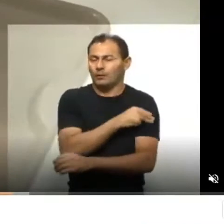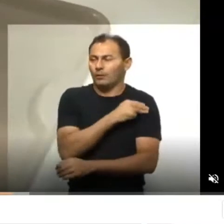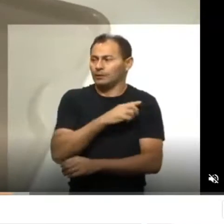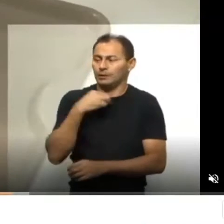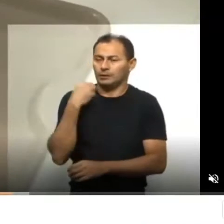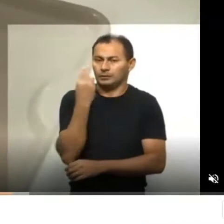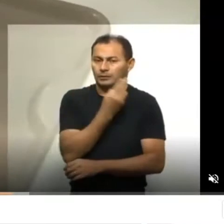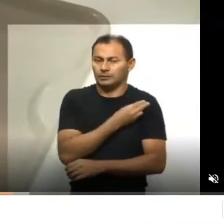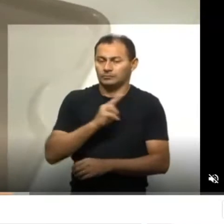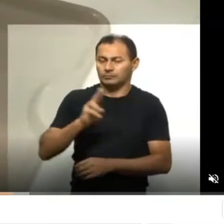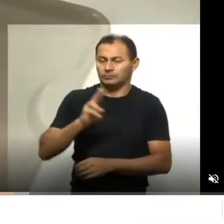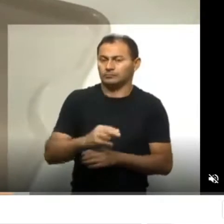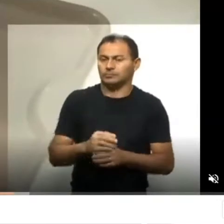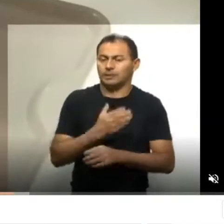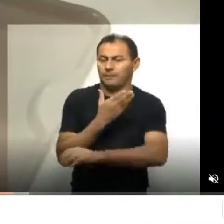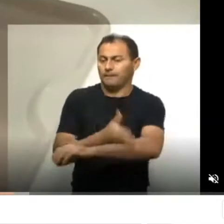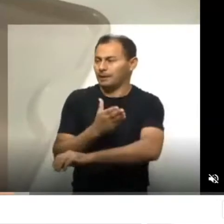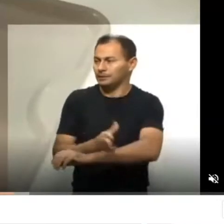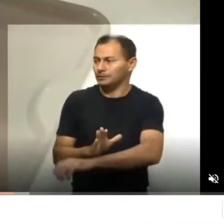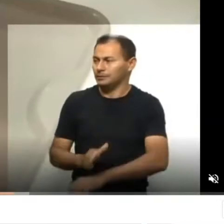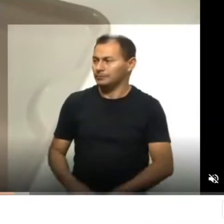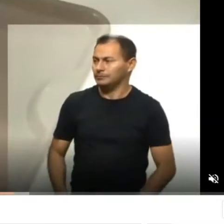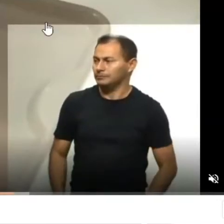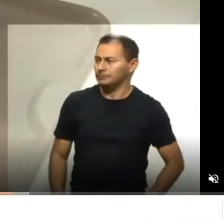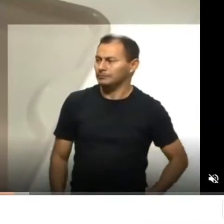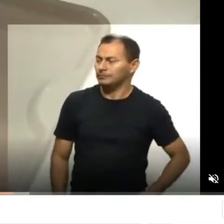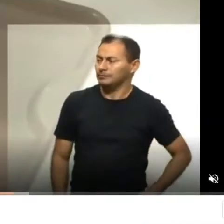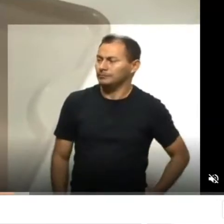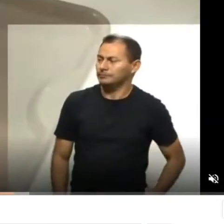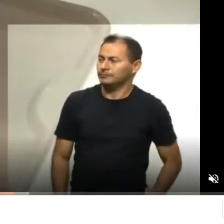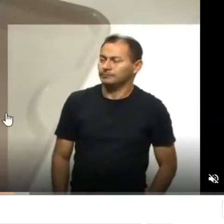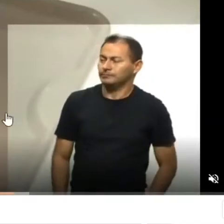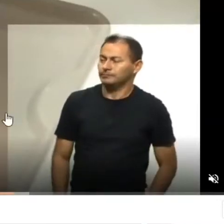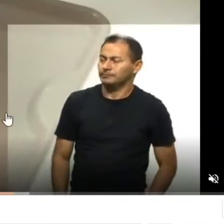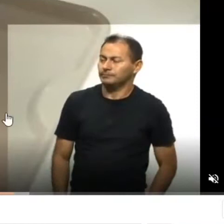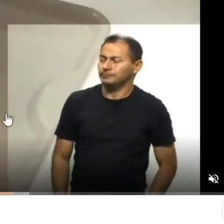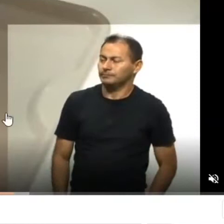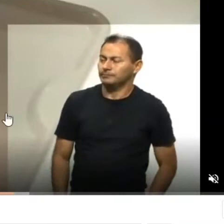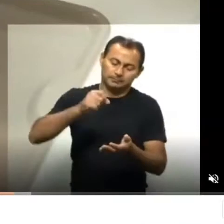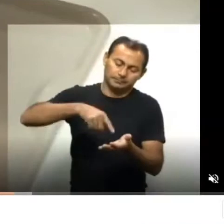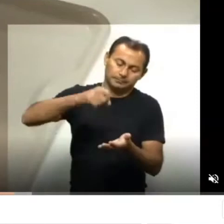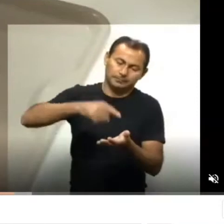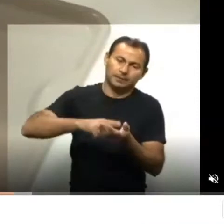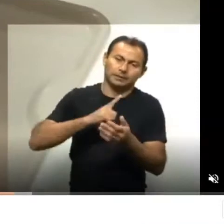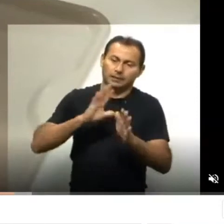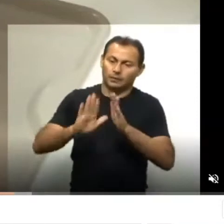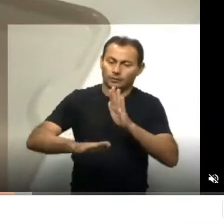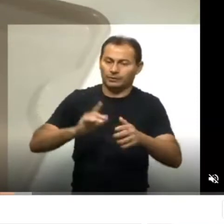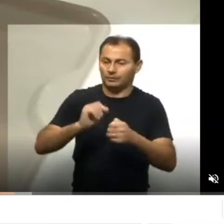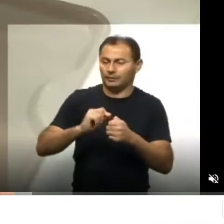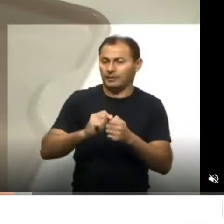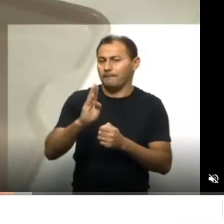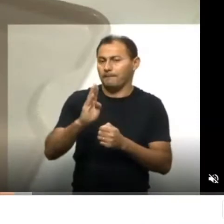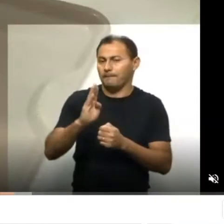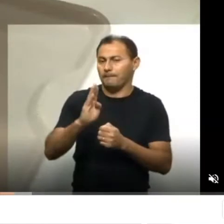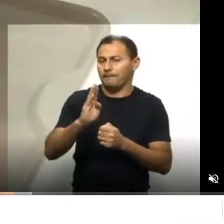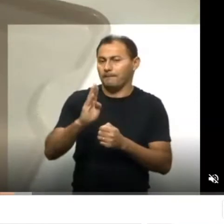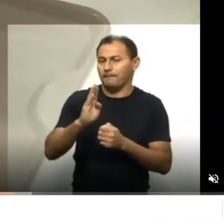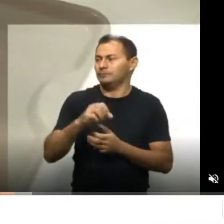Depois que pegue 1 ml de álcool, coloca dentro do hidróxido de sódio. Aliás, do hidróxido de